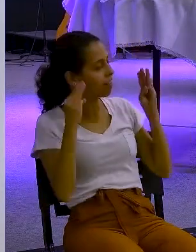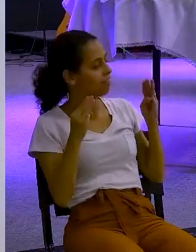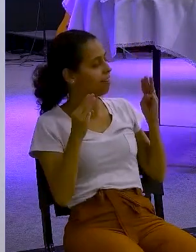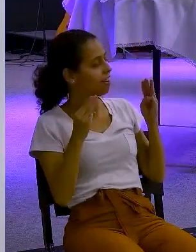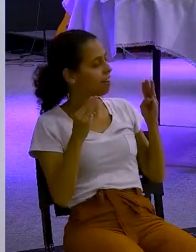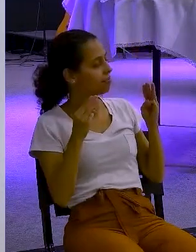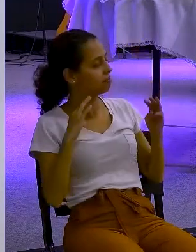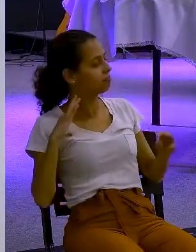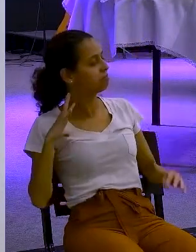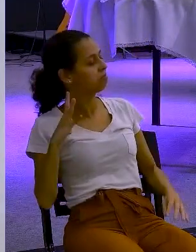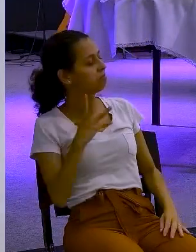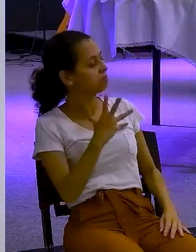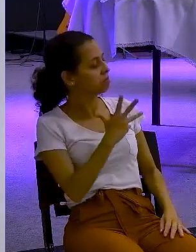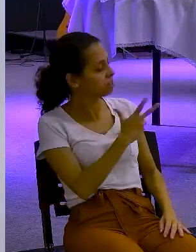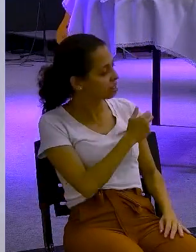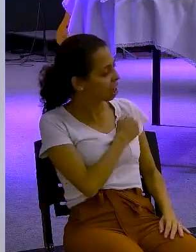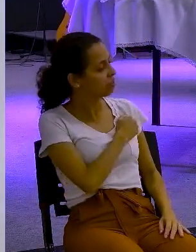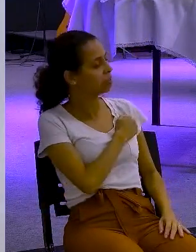Senhor.